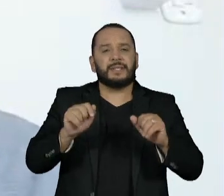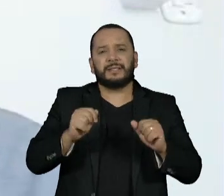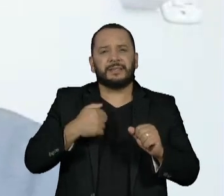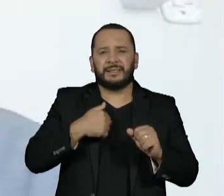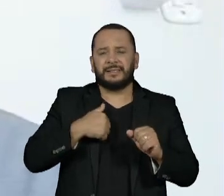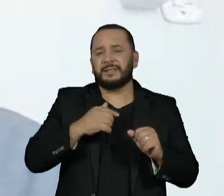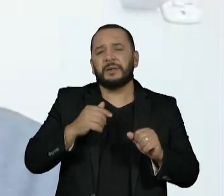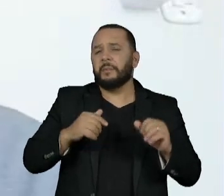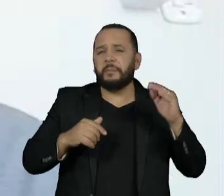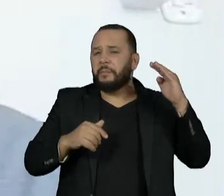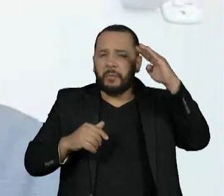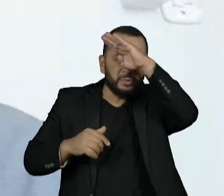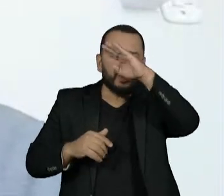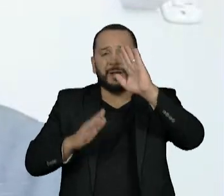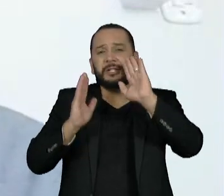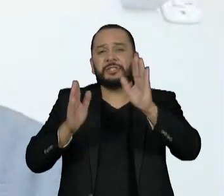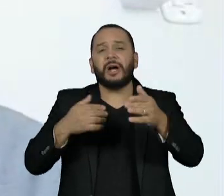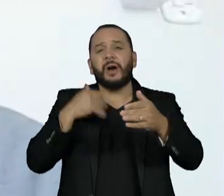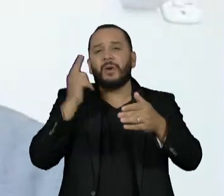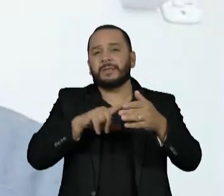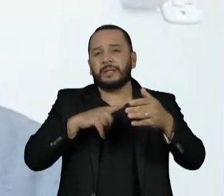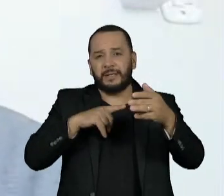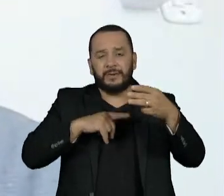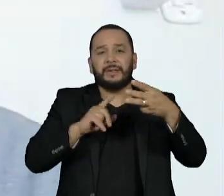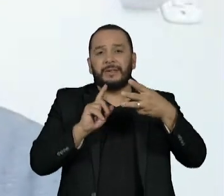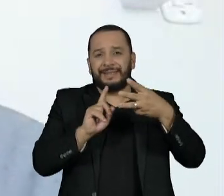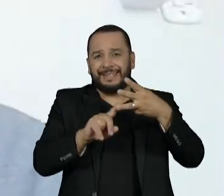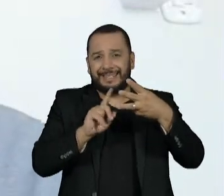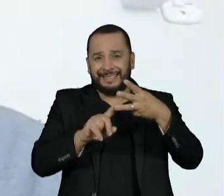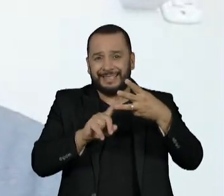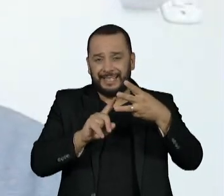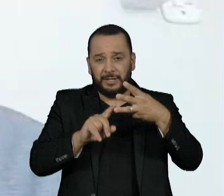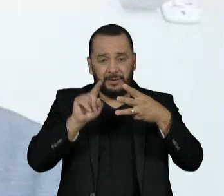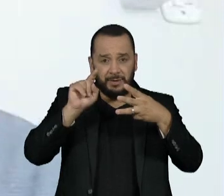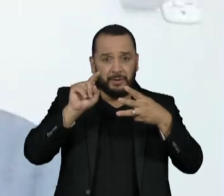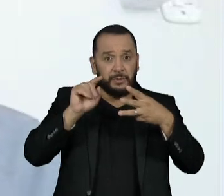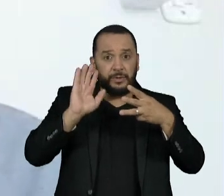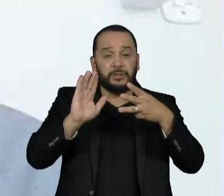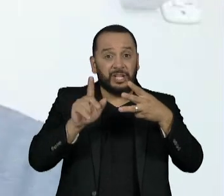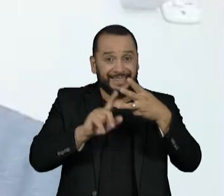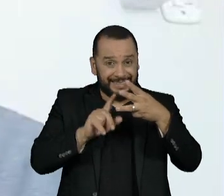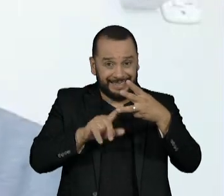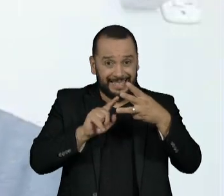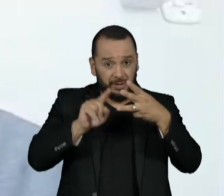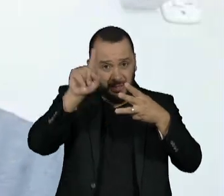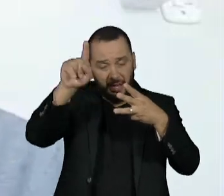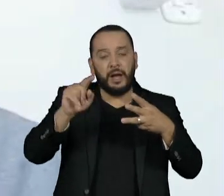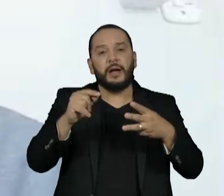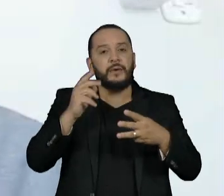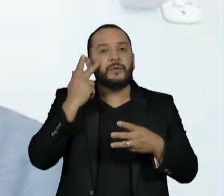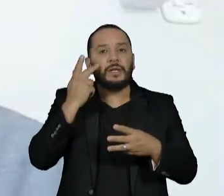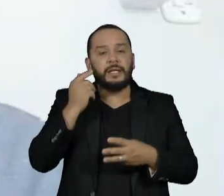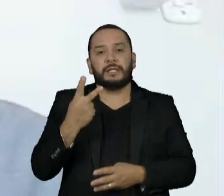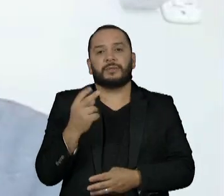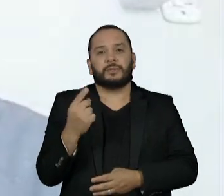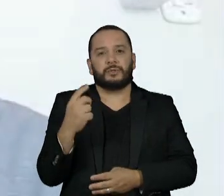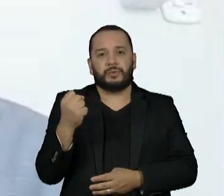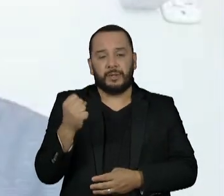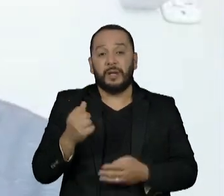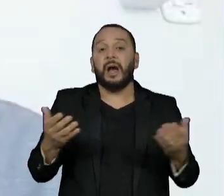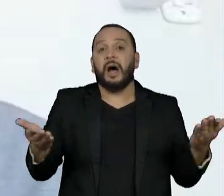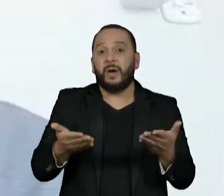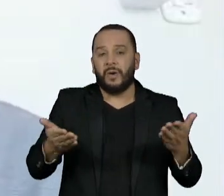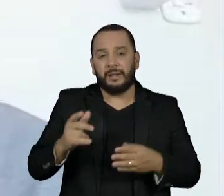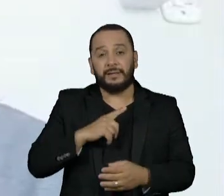né? O Bolsonaro foi em terceiro lugar em Fortaleza no primeiro turno em 2018 e agora ele teve um candidato a prefeito que